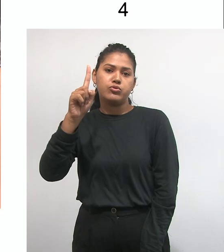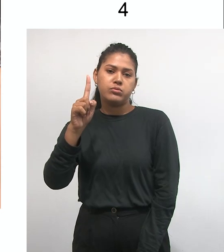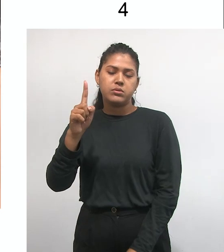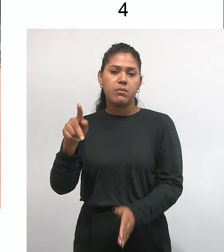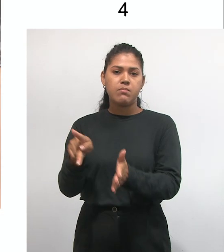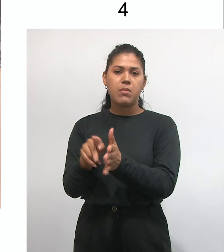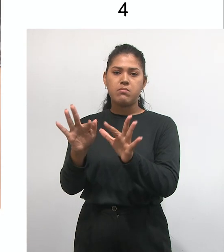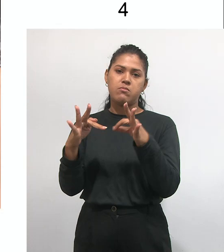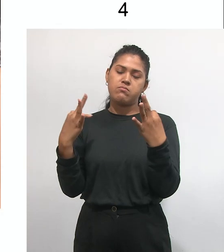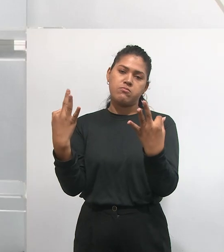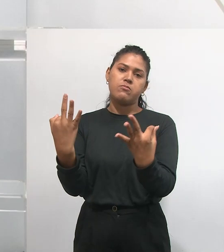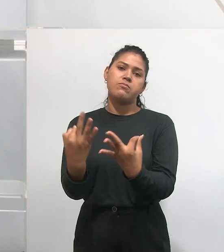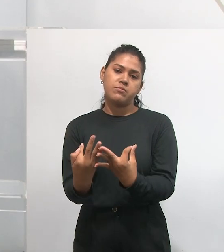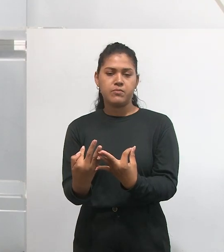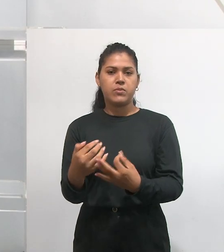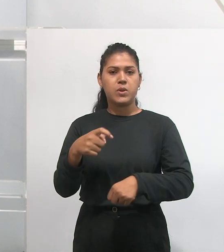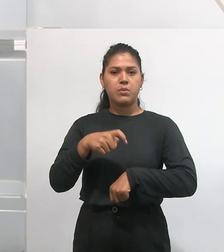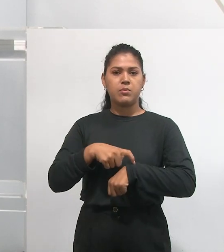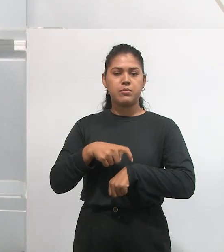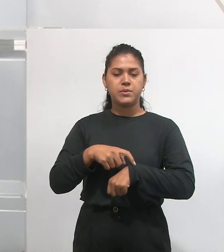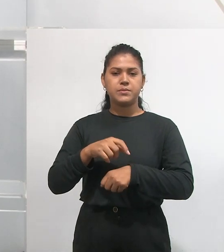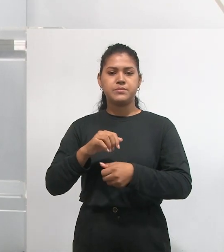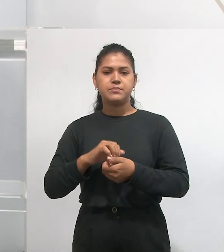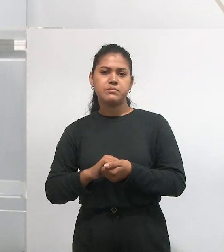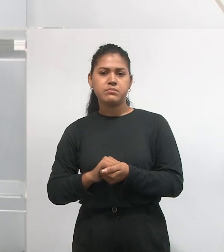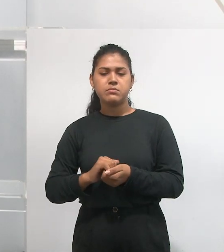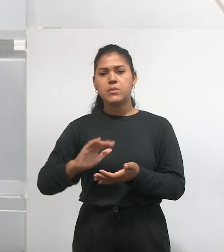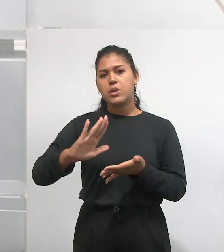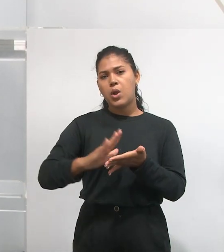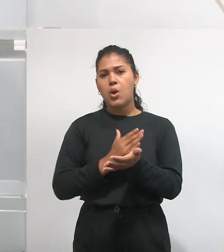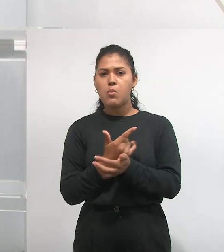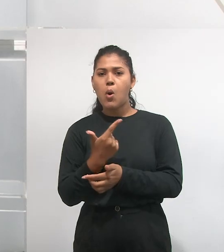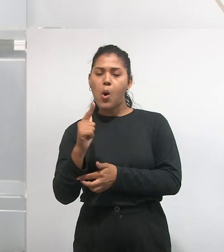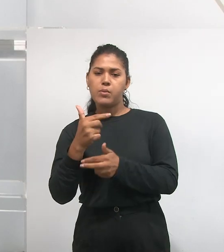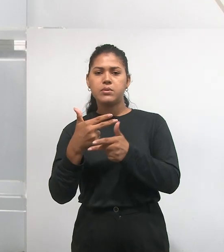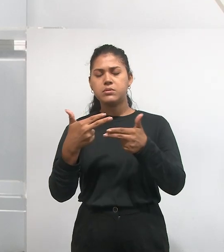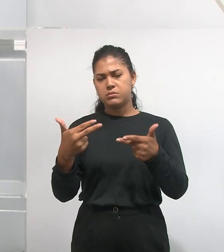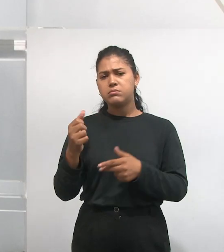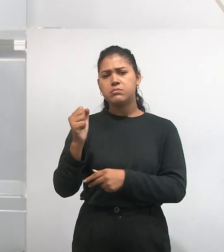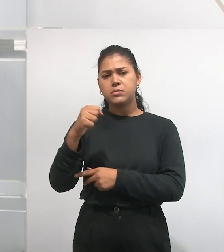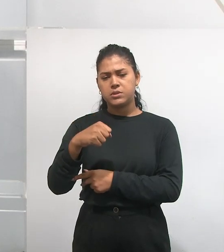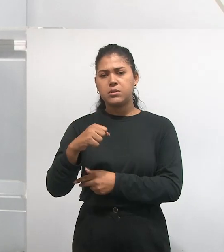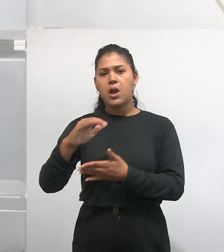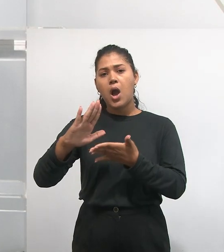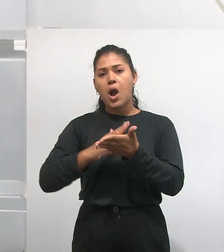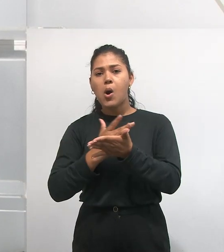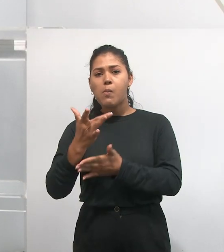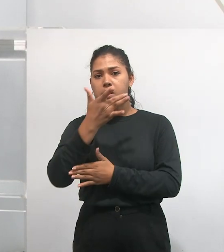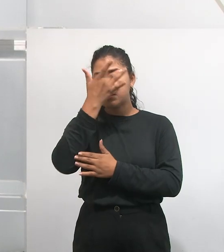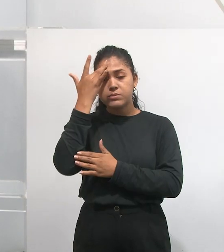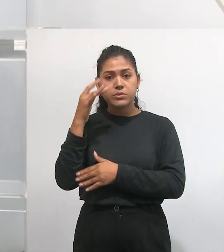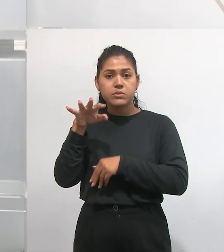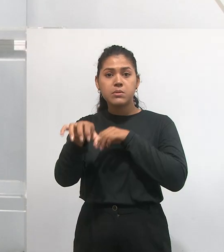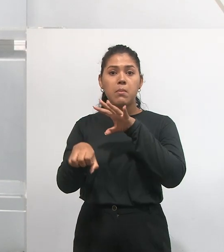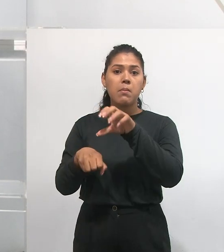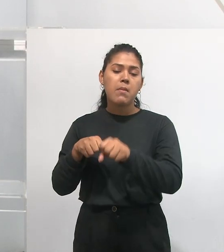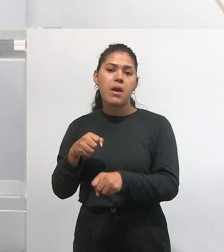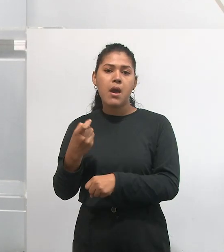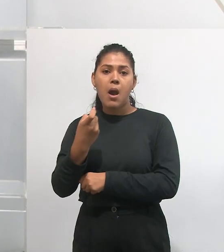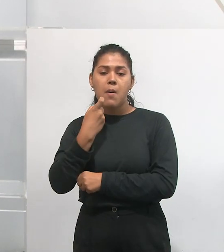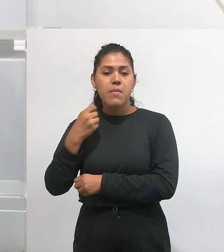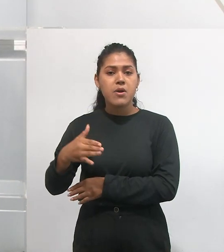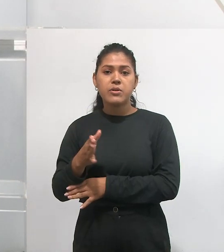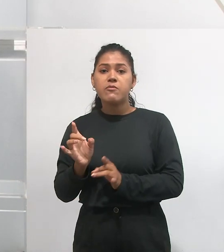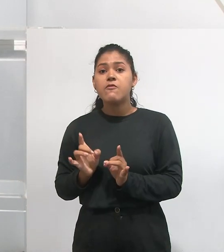família naquele dia, né, naquele período. E em alguns outros casos, claro, existe a pesca para o